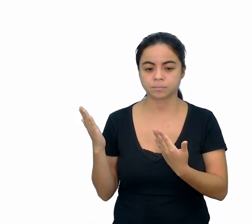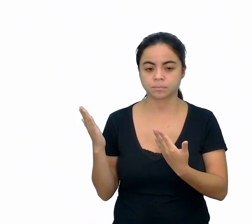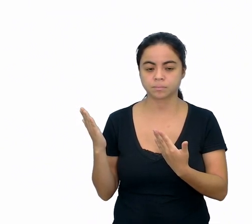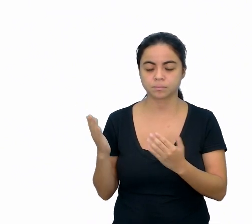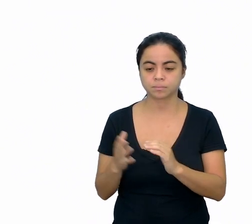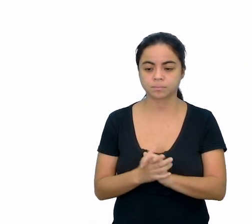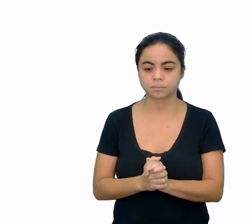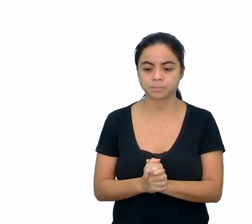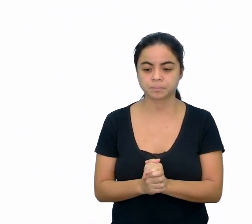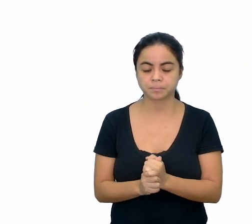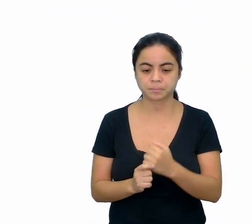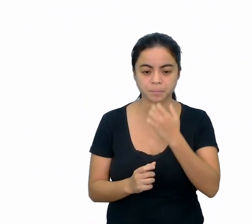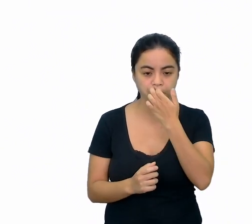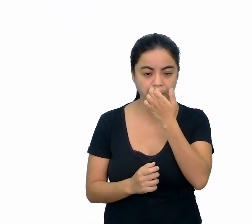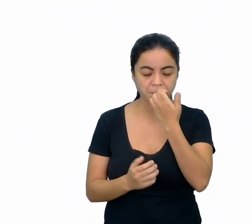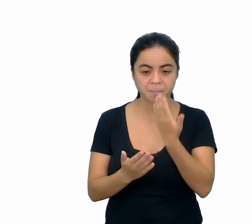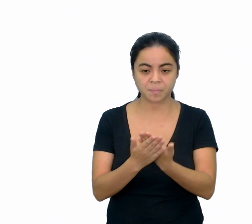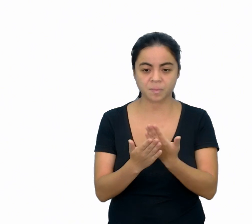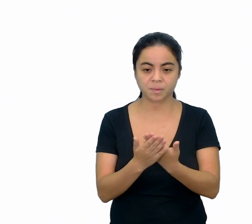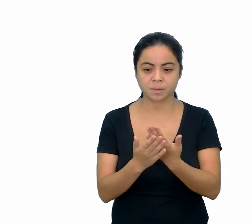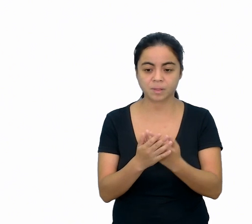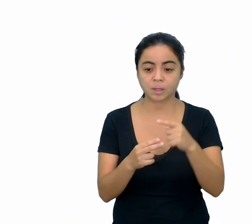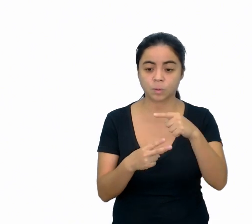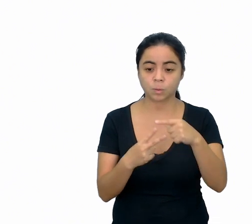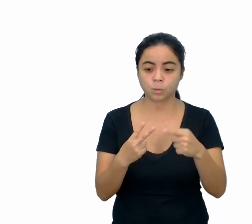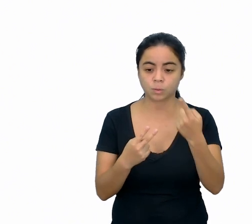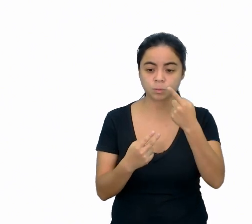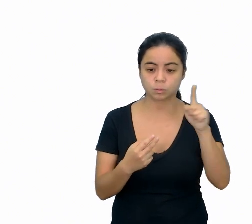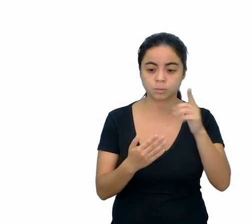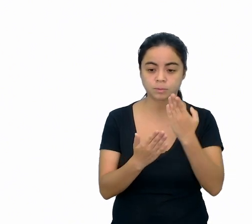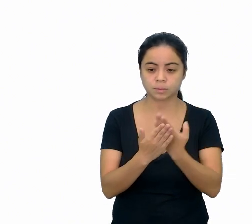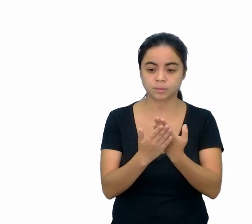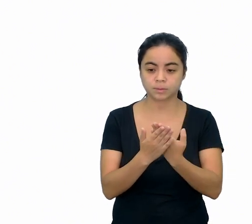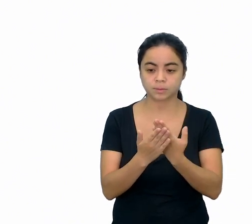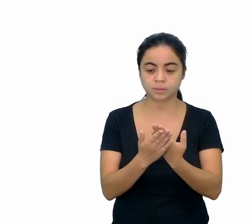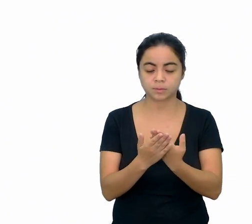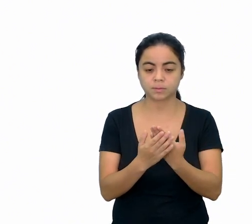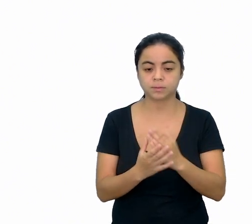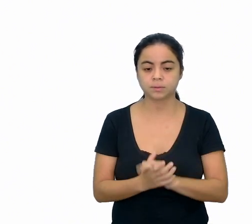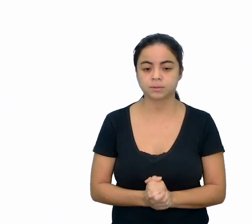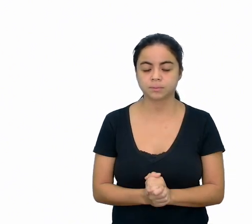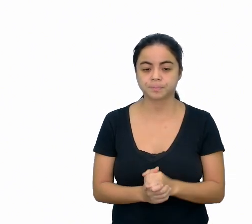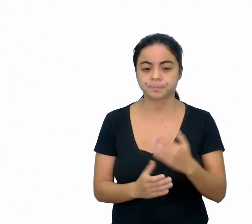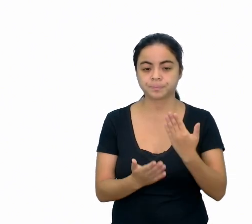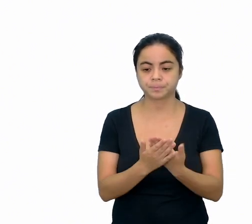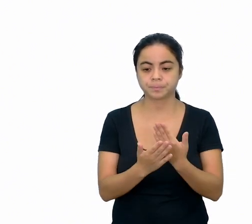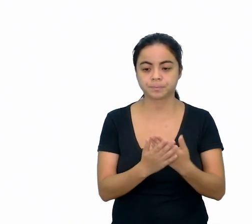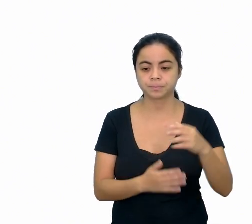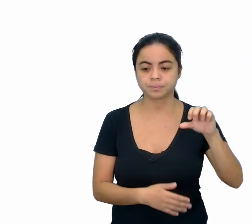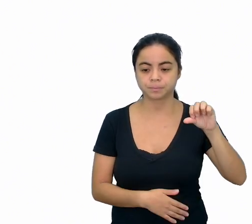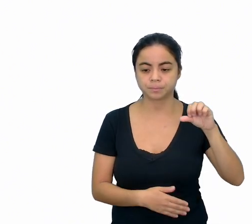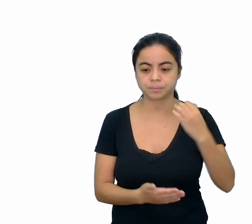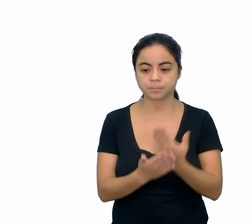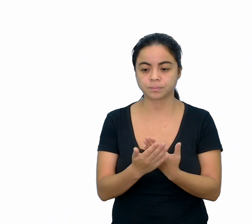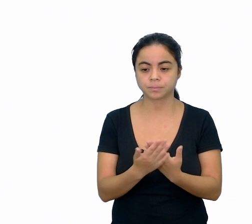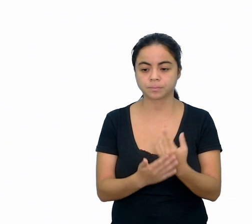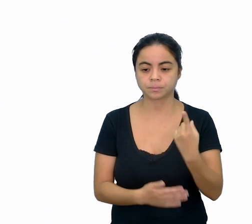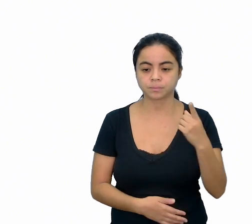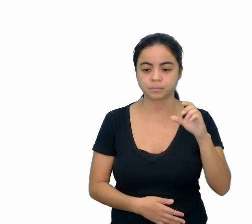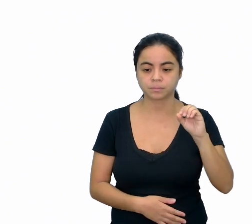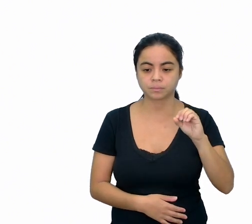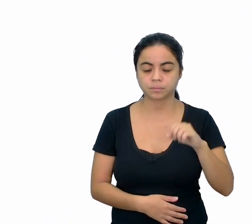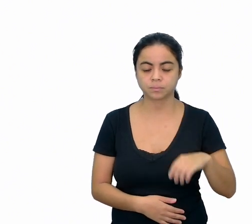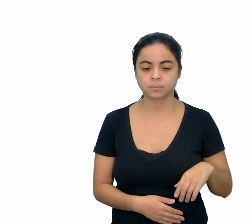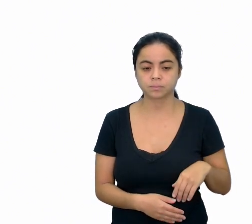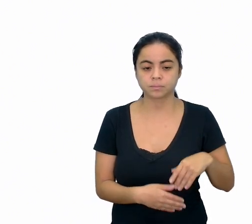E agora, nós chegamos aí nas 2 últimas aulas da sequência, aula 9 e 10. E, como eu disse, na